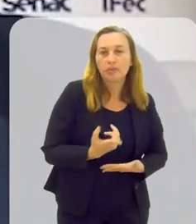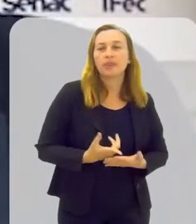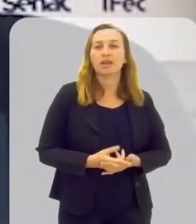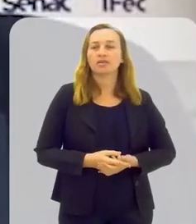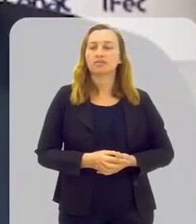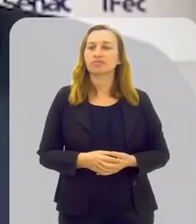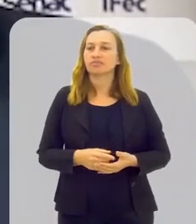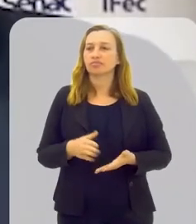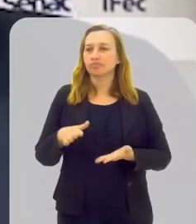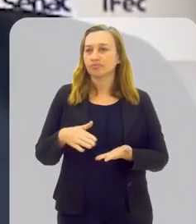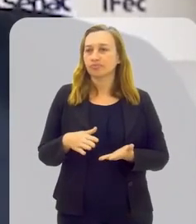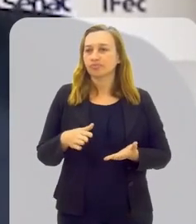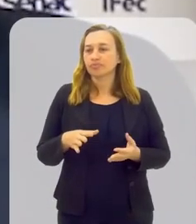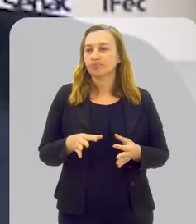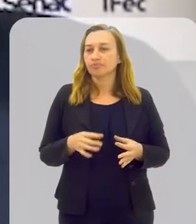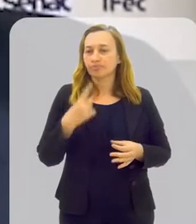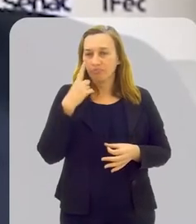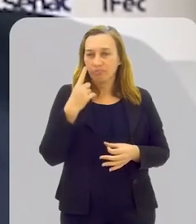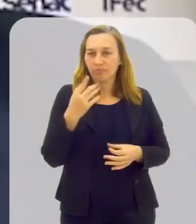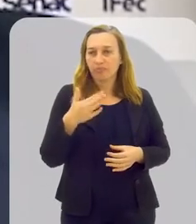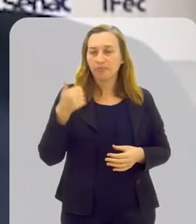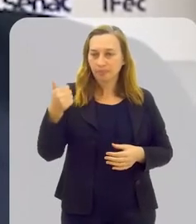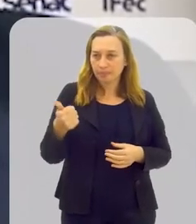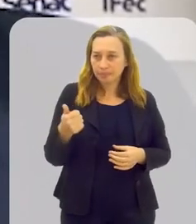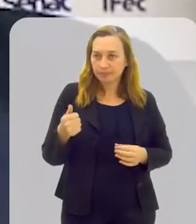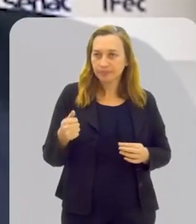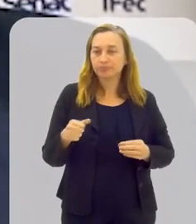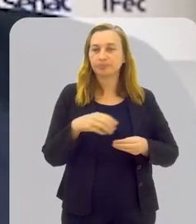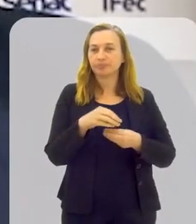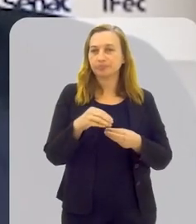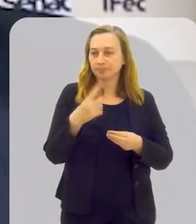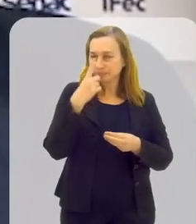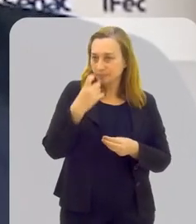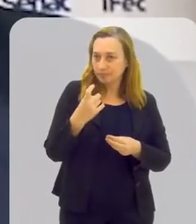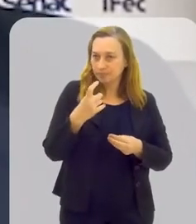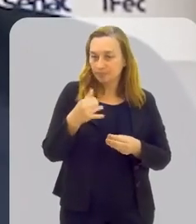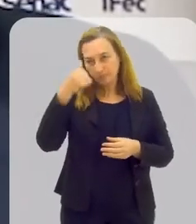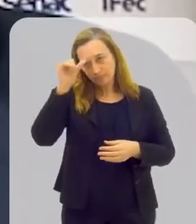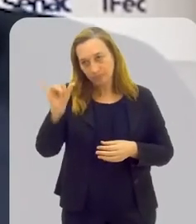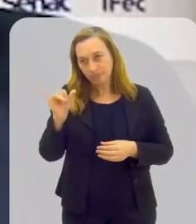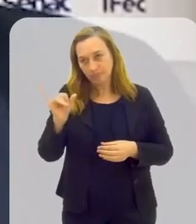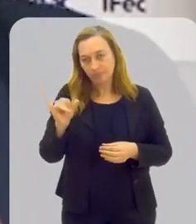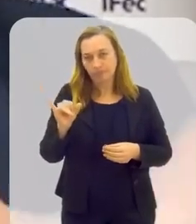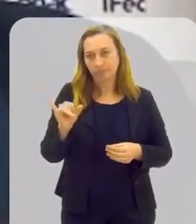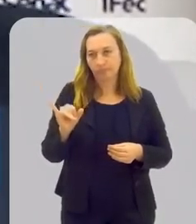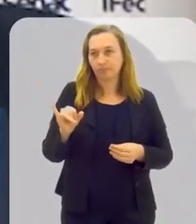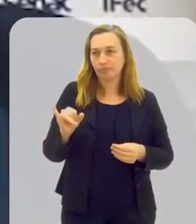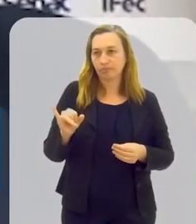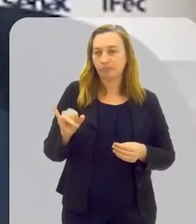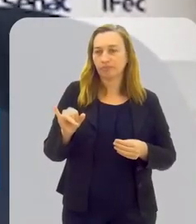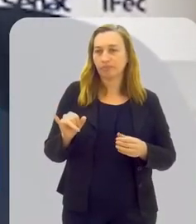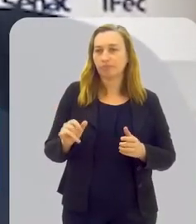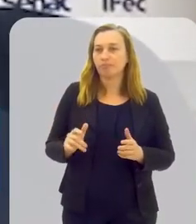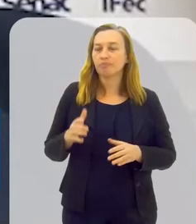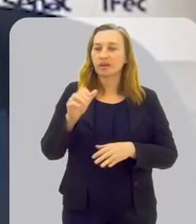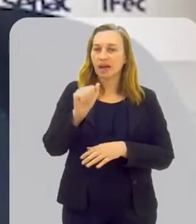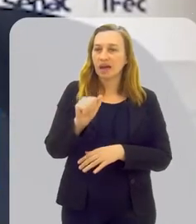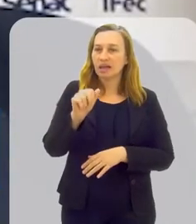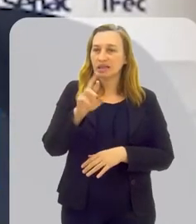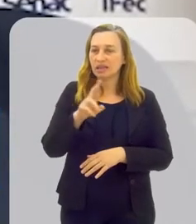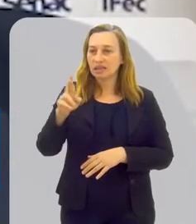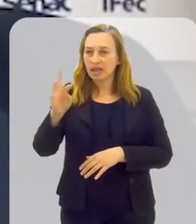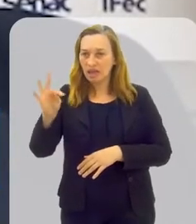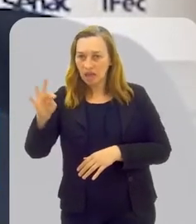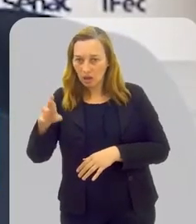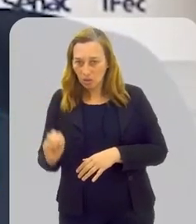pensou vamos destinar corretamente essa esse resíduo evitando que ele vá parar no melhor dos mundos em aterros